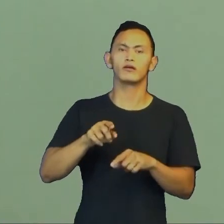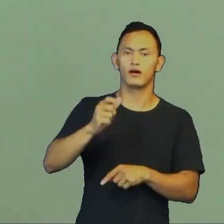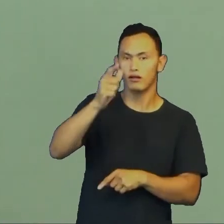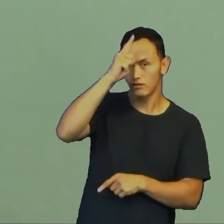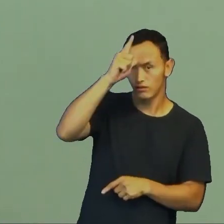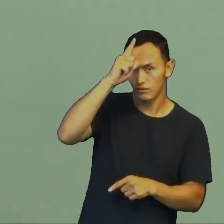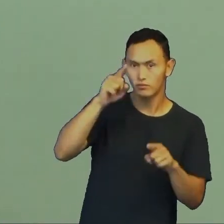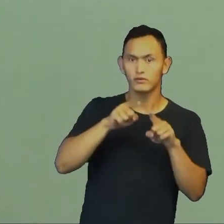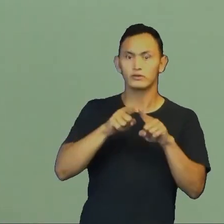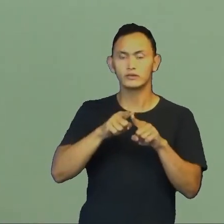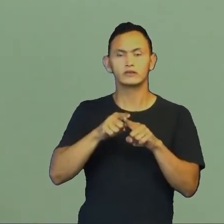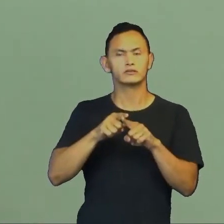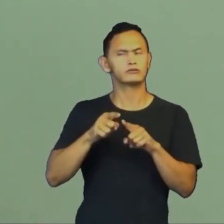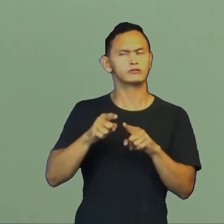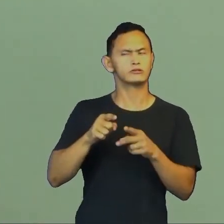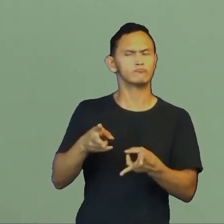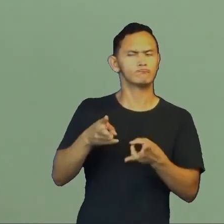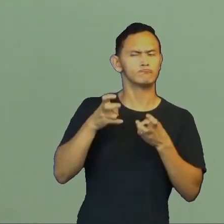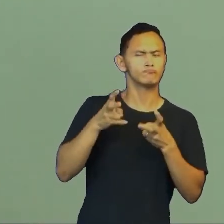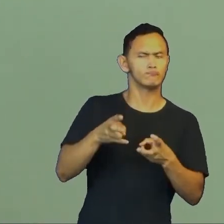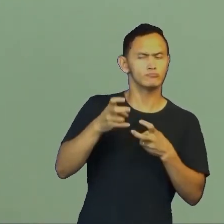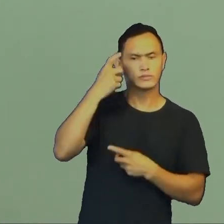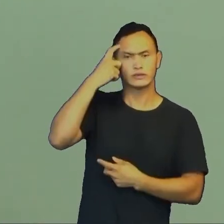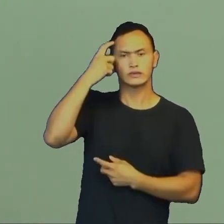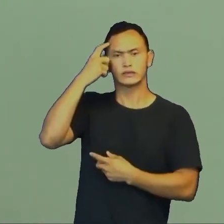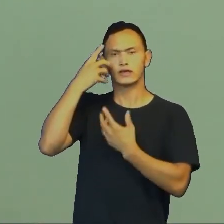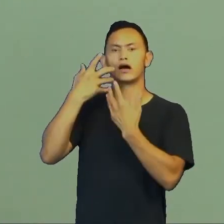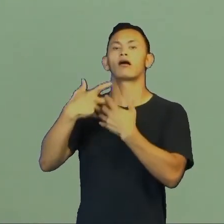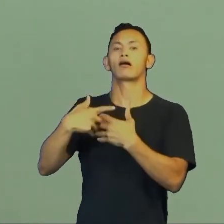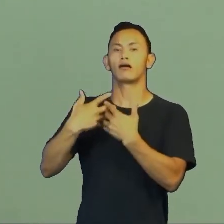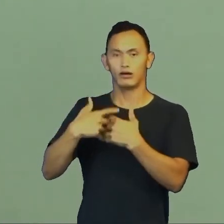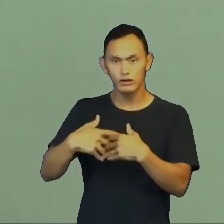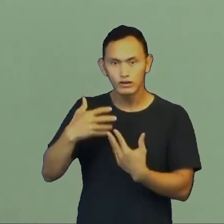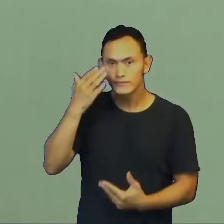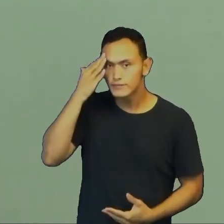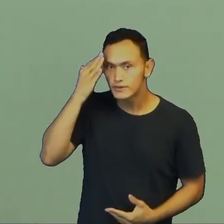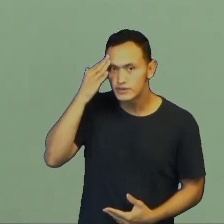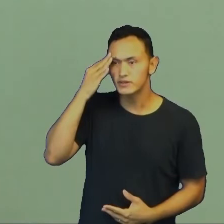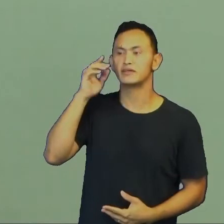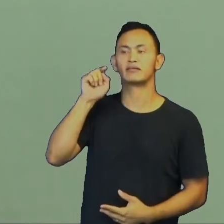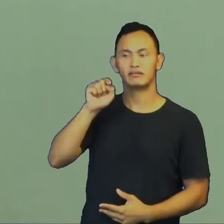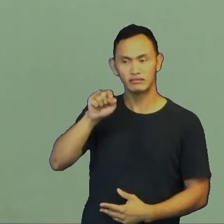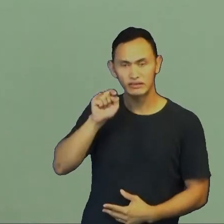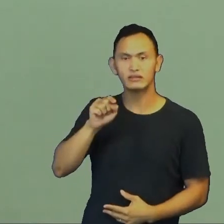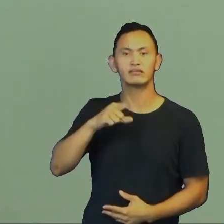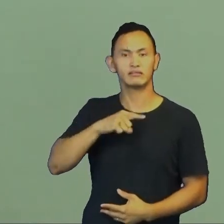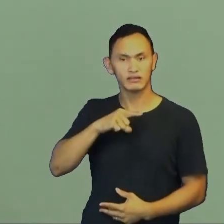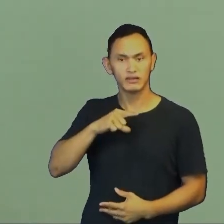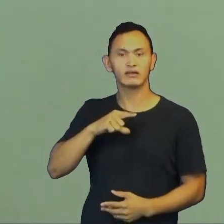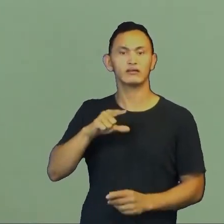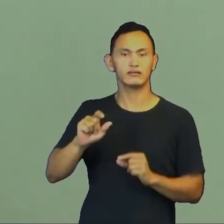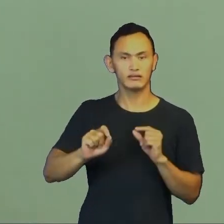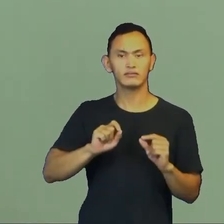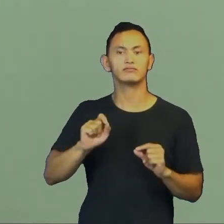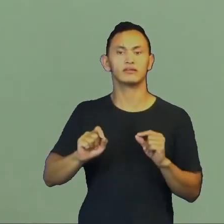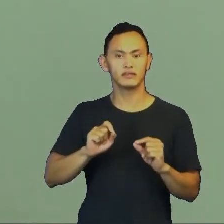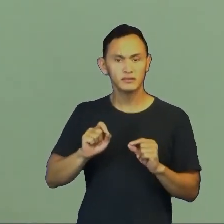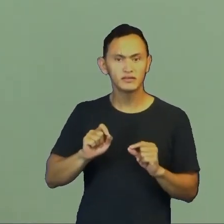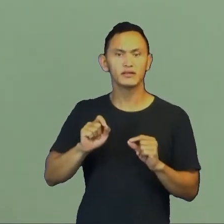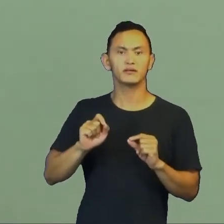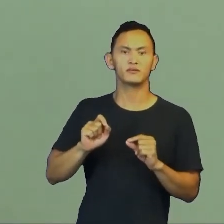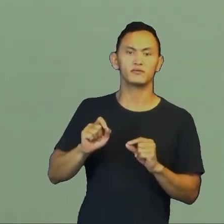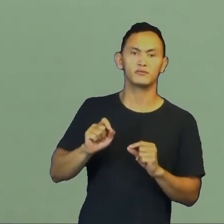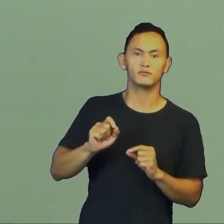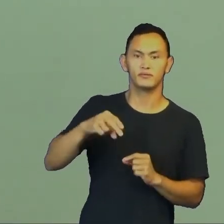dá para você ficar ali com a pulguinha atrás da orelha e pensar daqui que saiu aqueles regimes totalitários né o